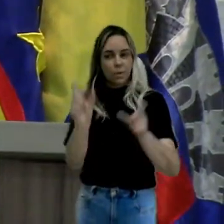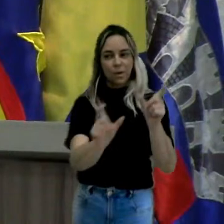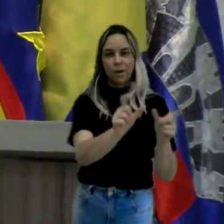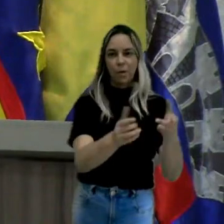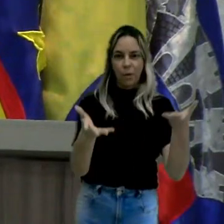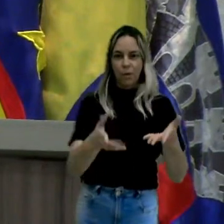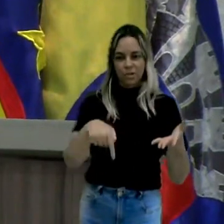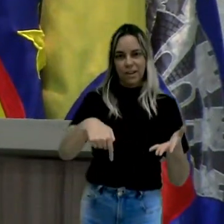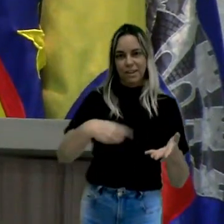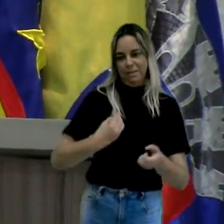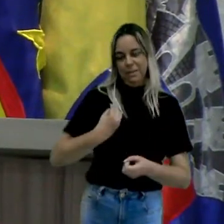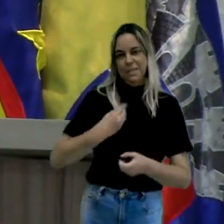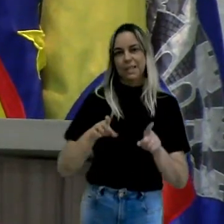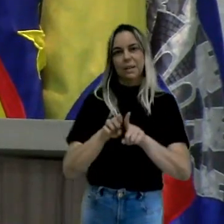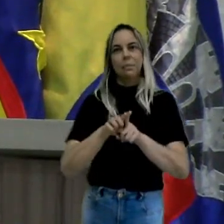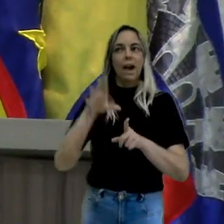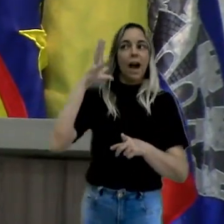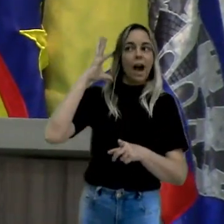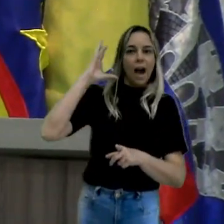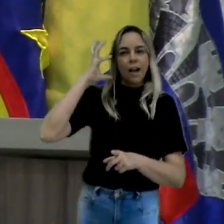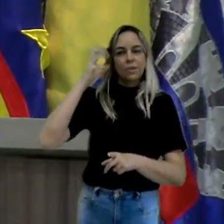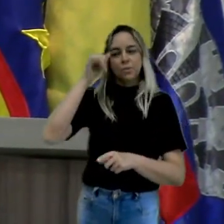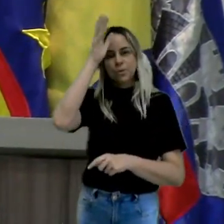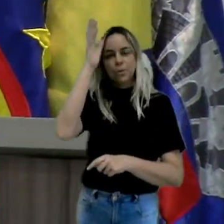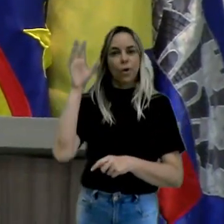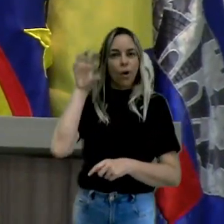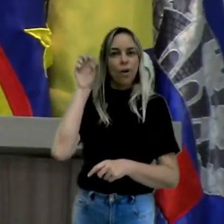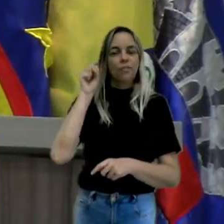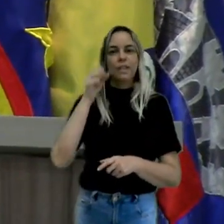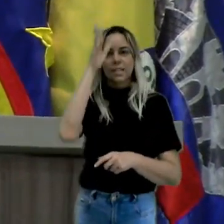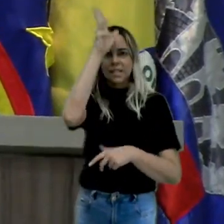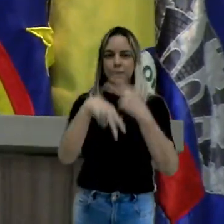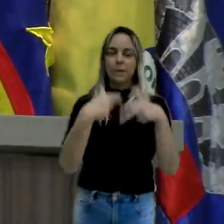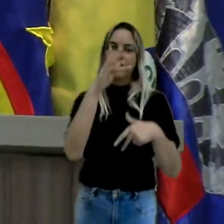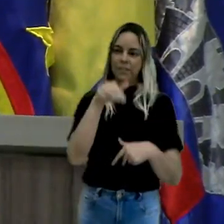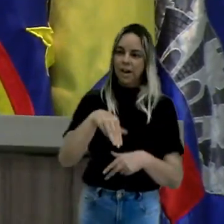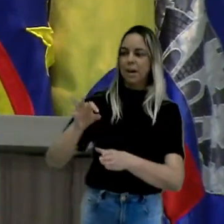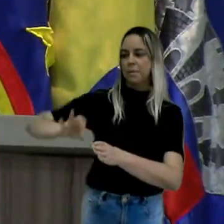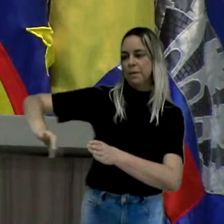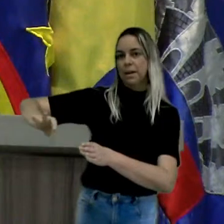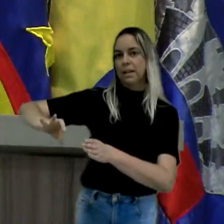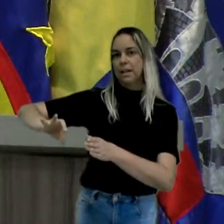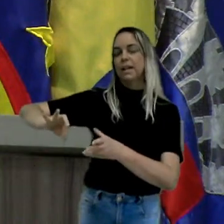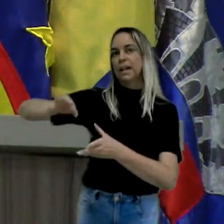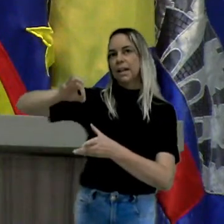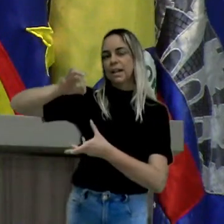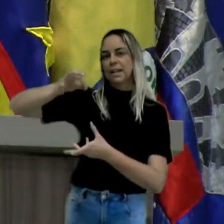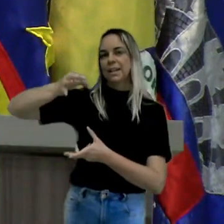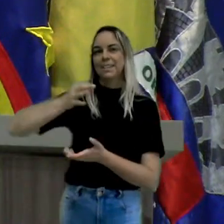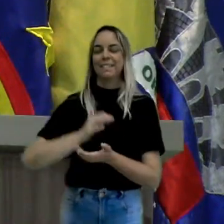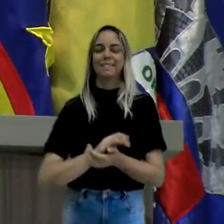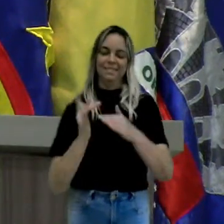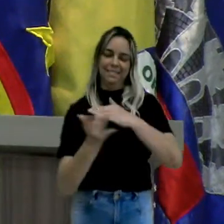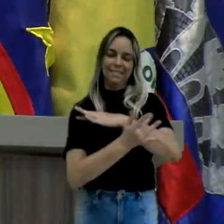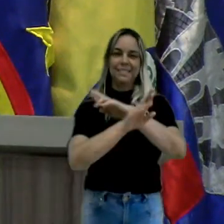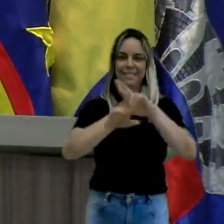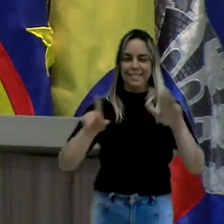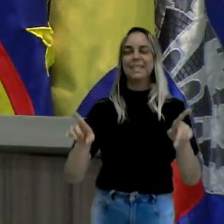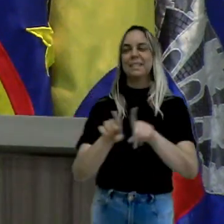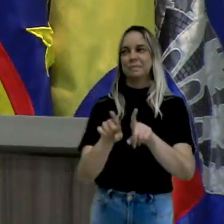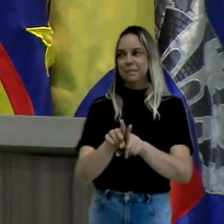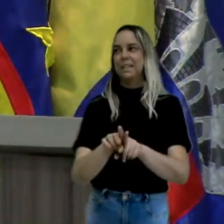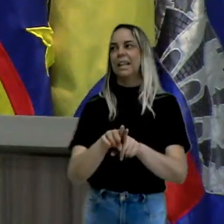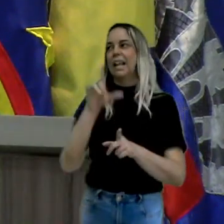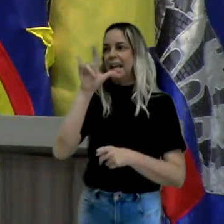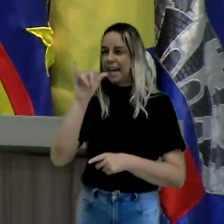estão me ouvindo através da rádio São Bento FM, Espírito Santo FM, também os internautas. Um bom dia à minha irmã Lia,